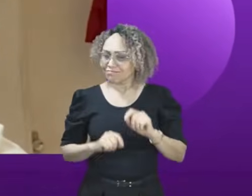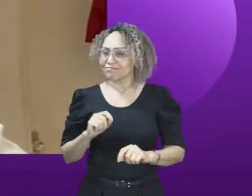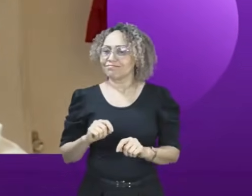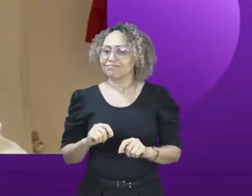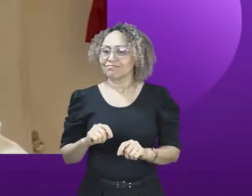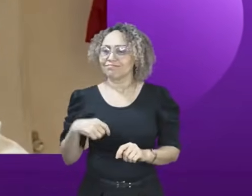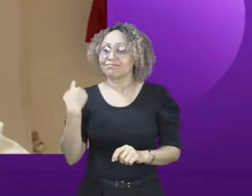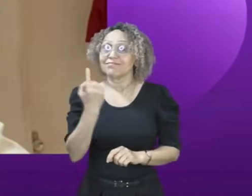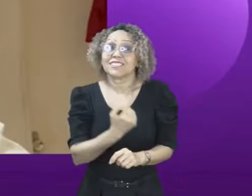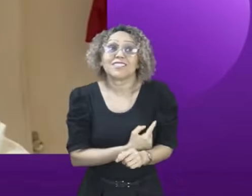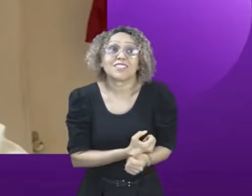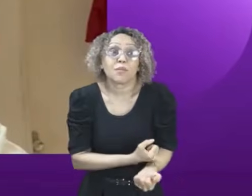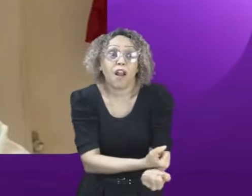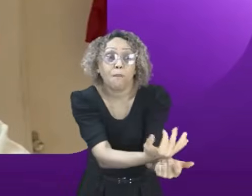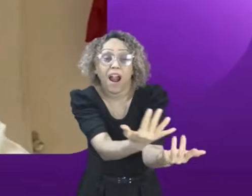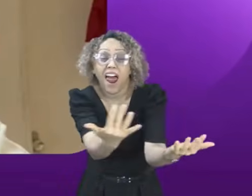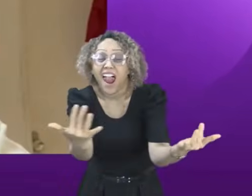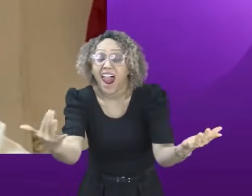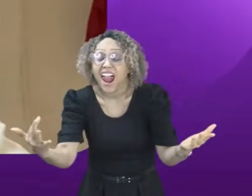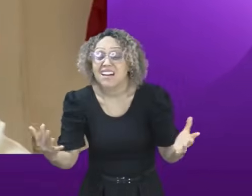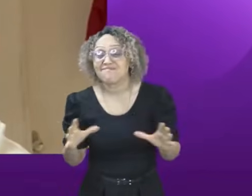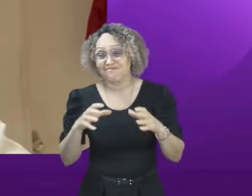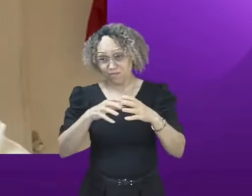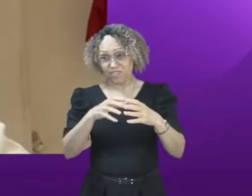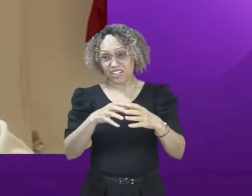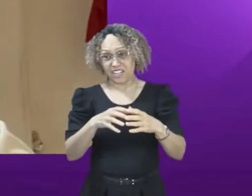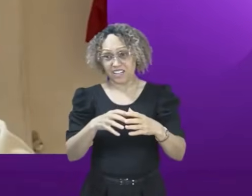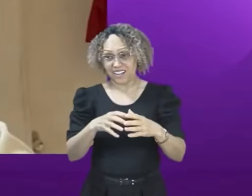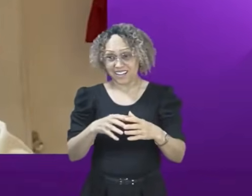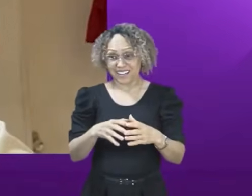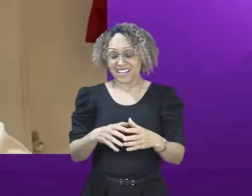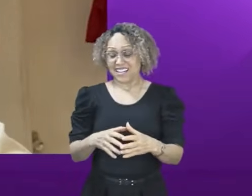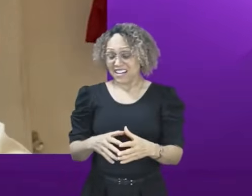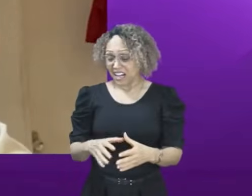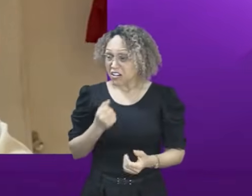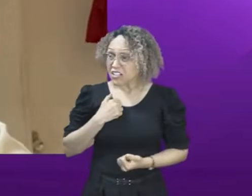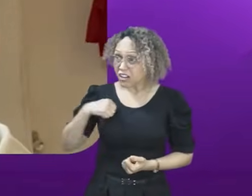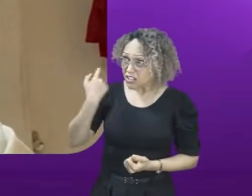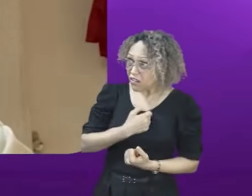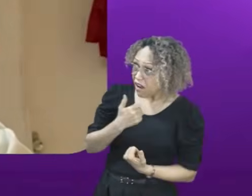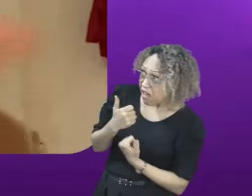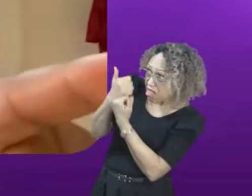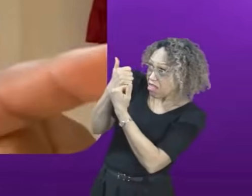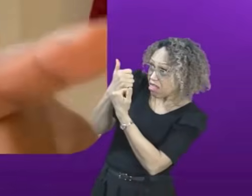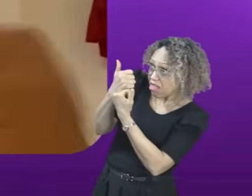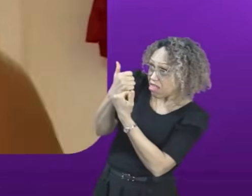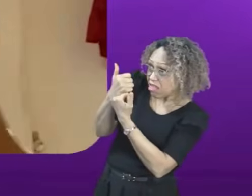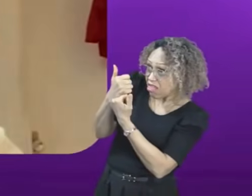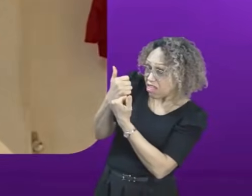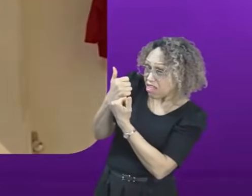porque somos muitas. E não aceitaremos mais ser linha de apoio enquanto